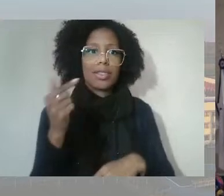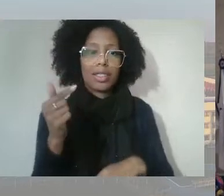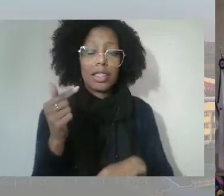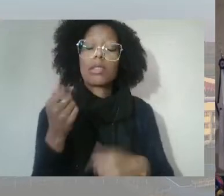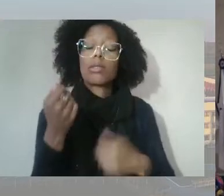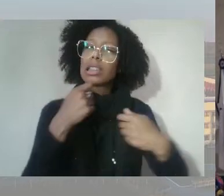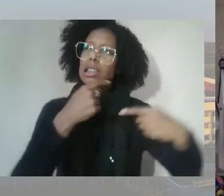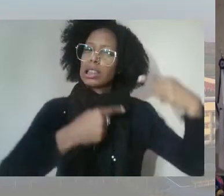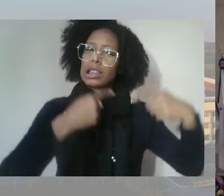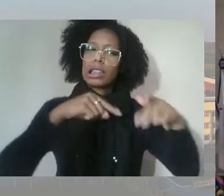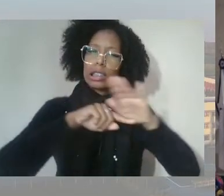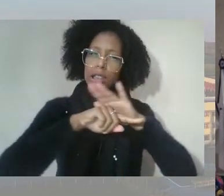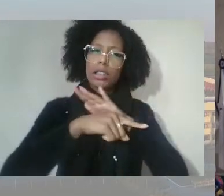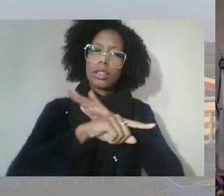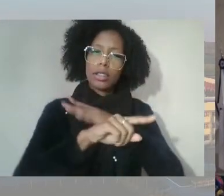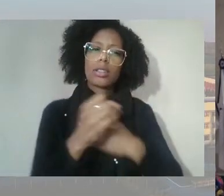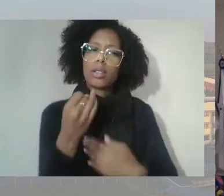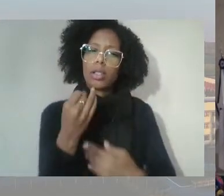aprofundado.